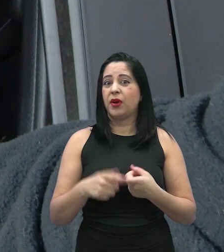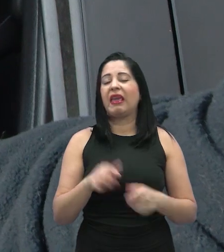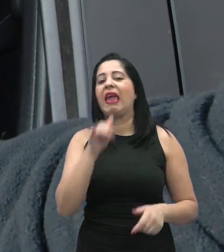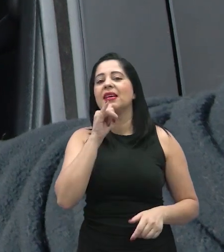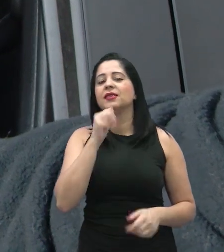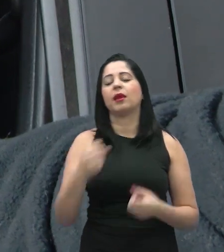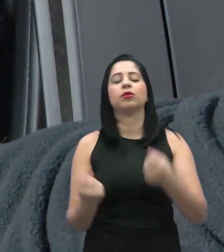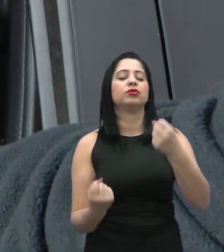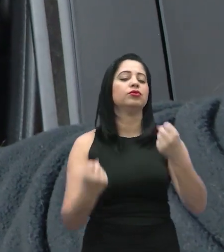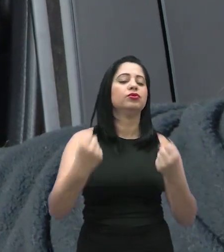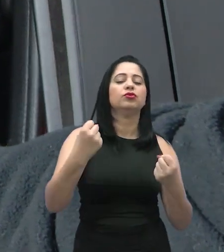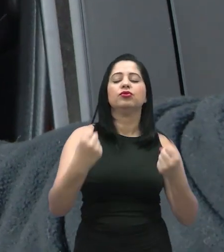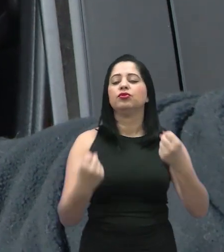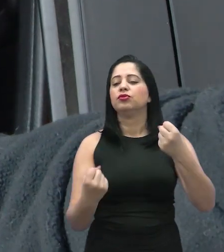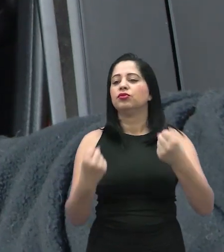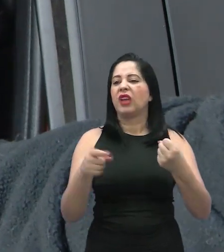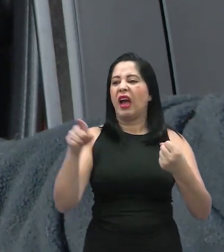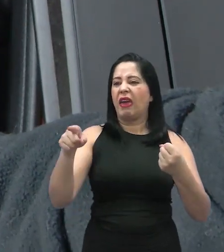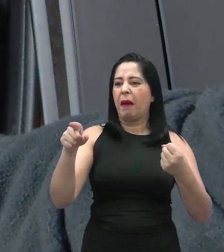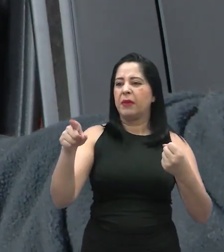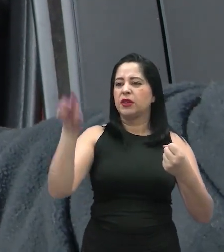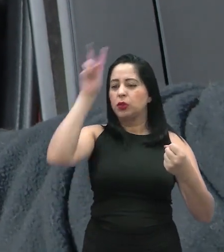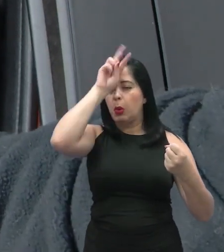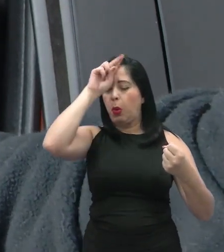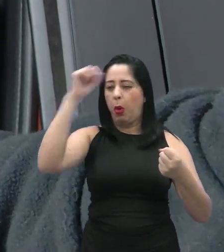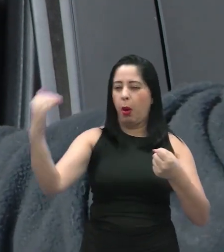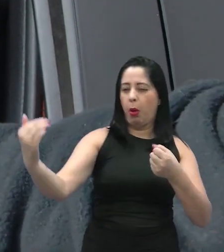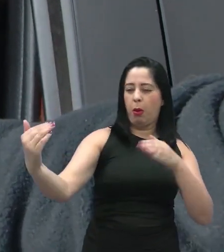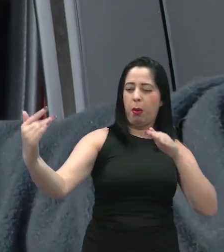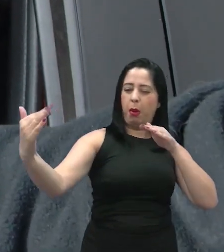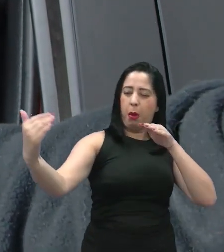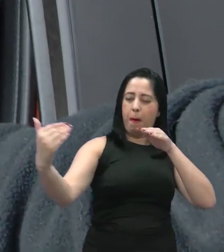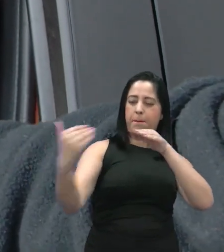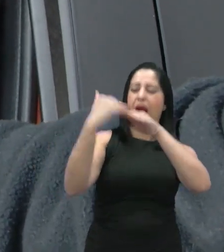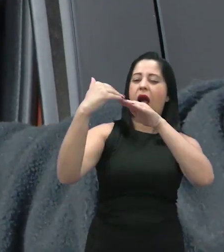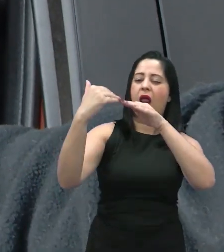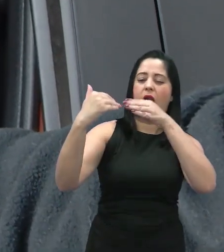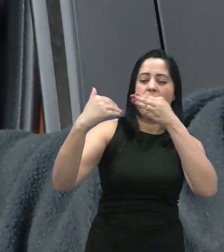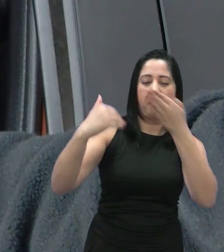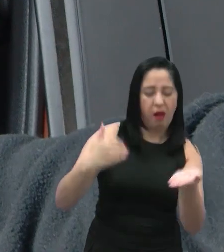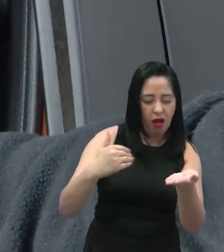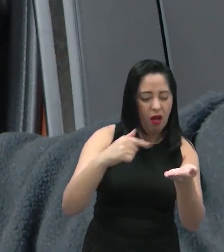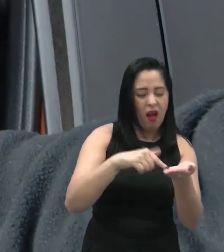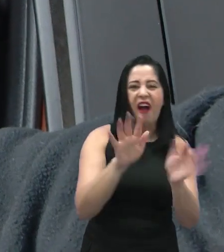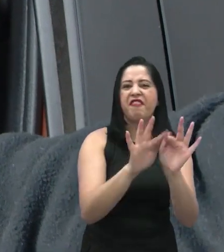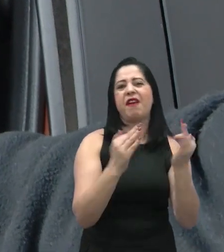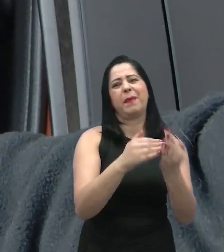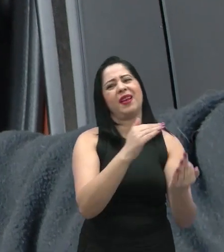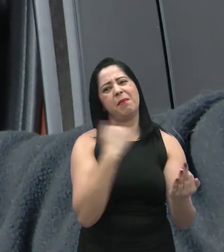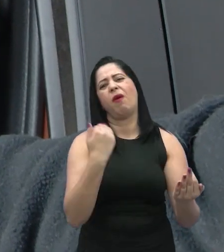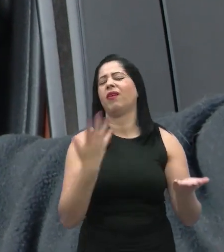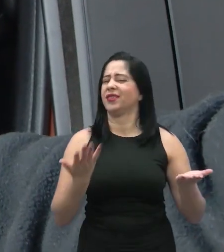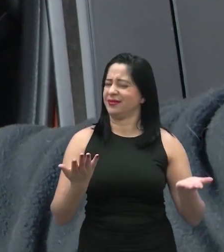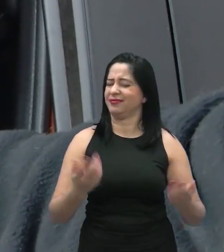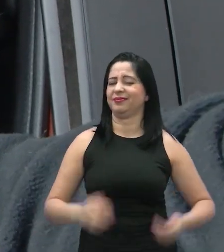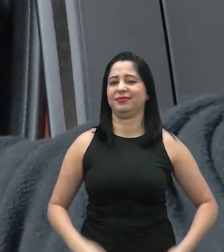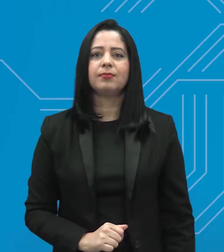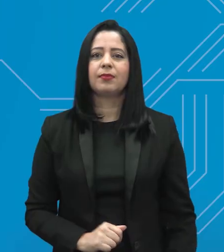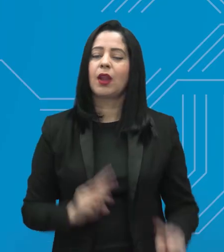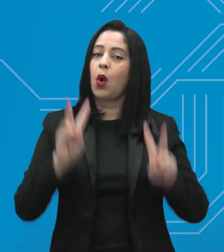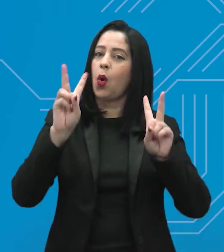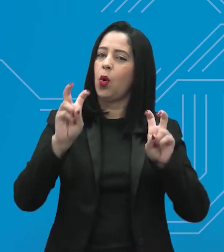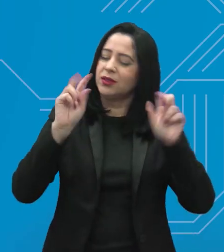aí, de repente vê um cara chapado aí, pega seu carro, te derruba, mata sua família aí. É complicado. Melhor